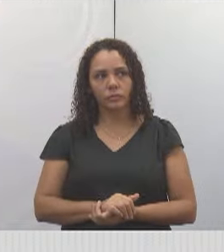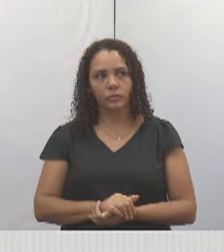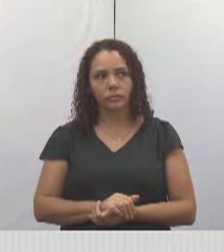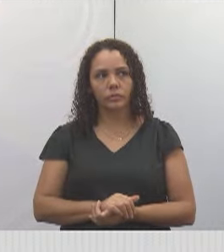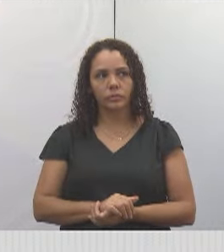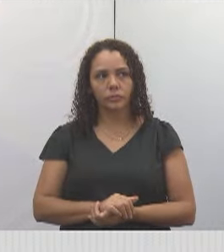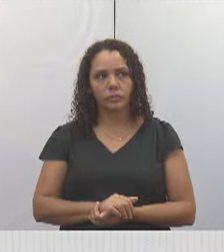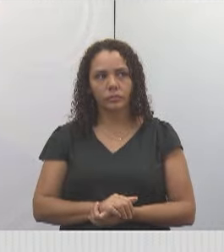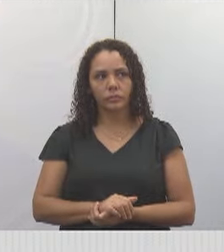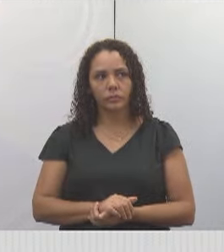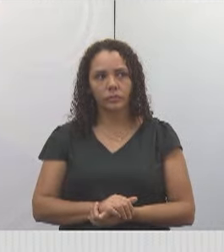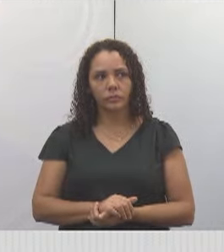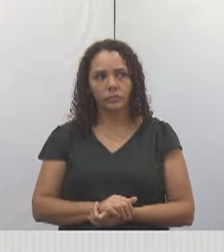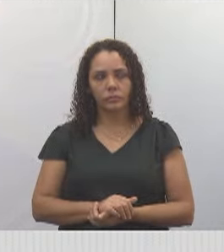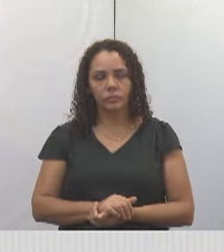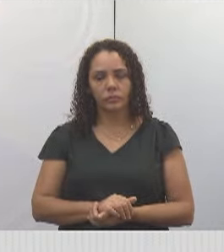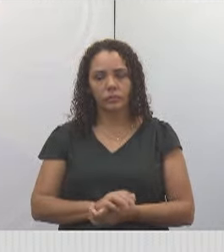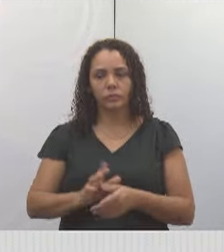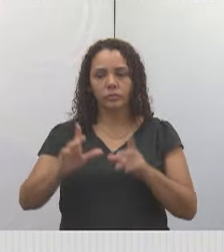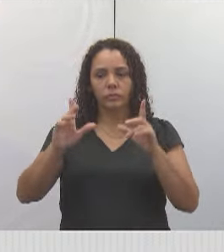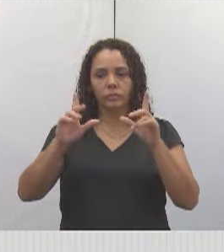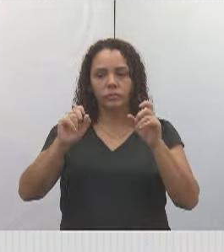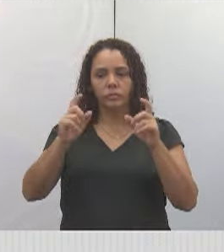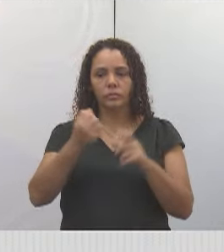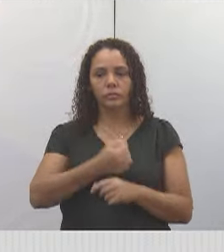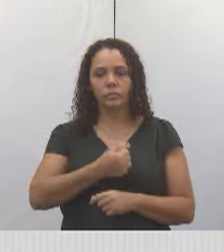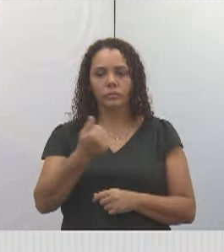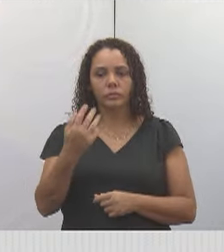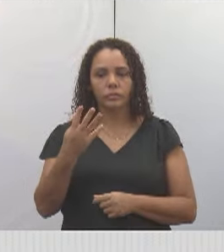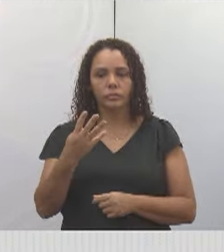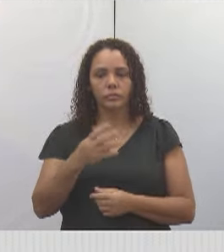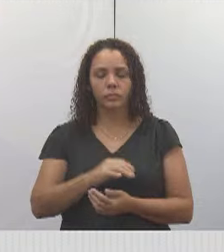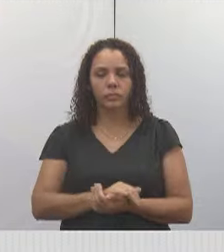A foto 14.